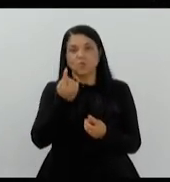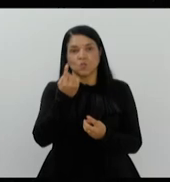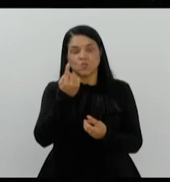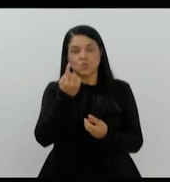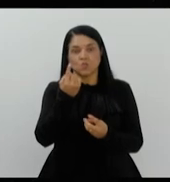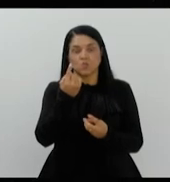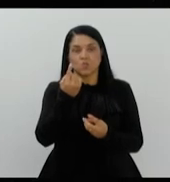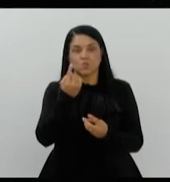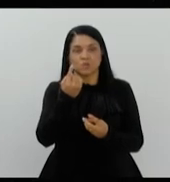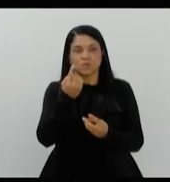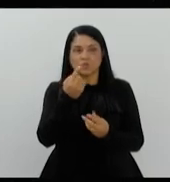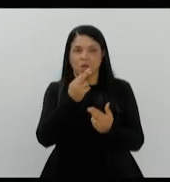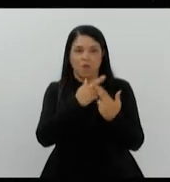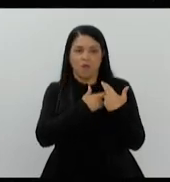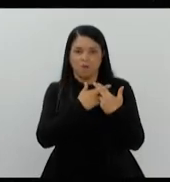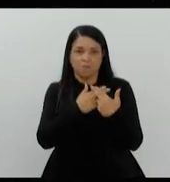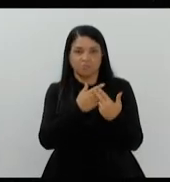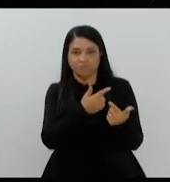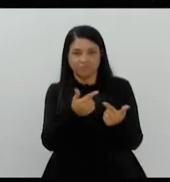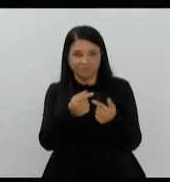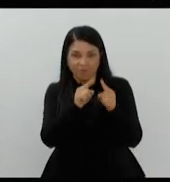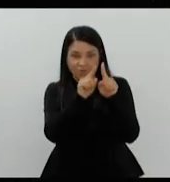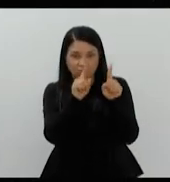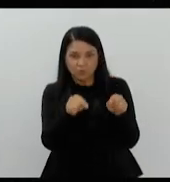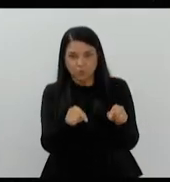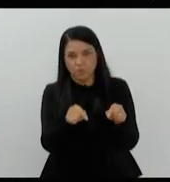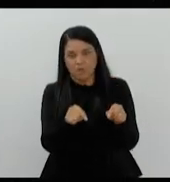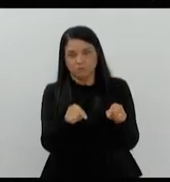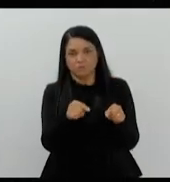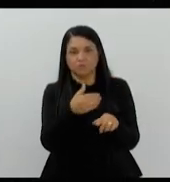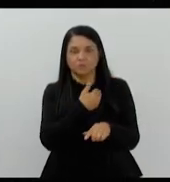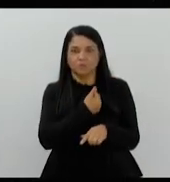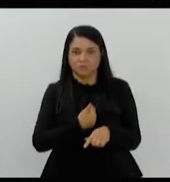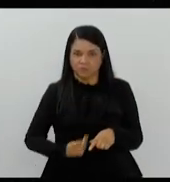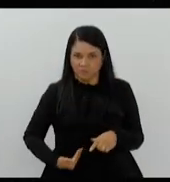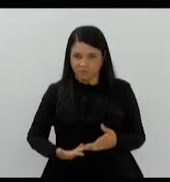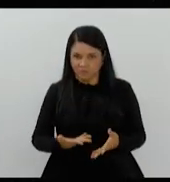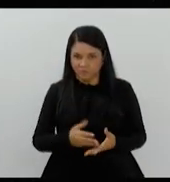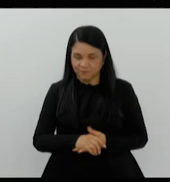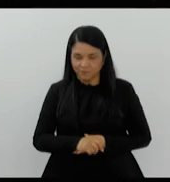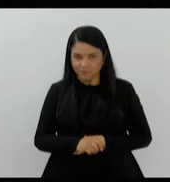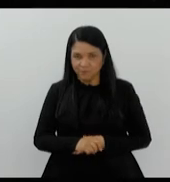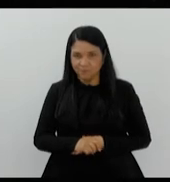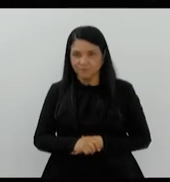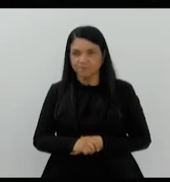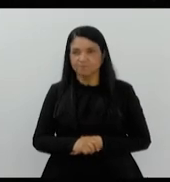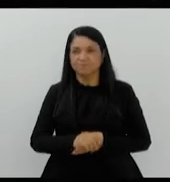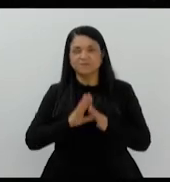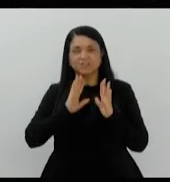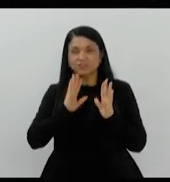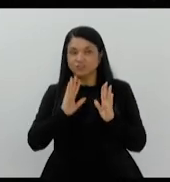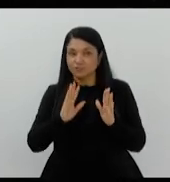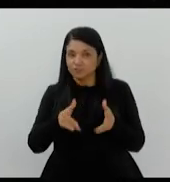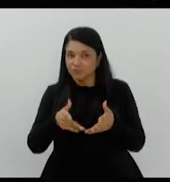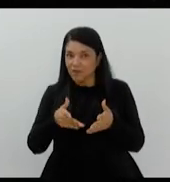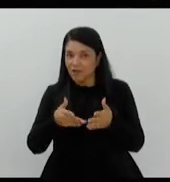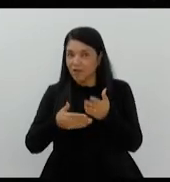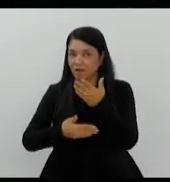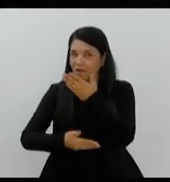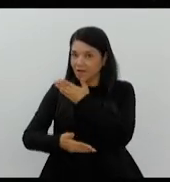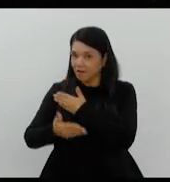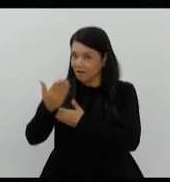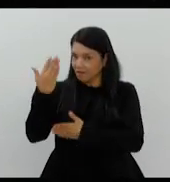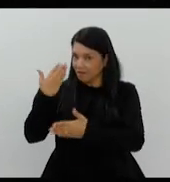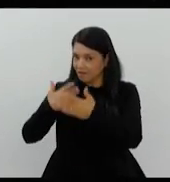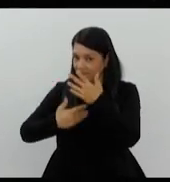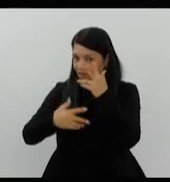no orçamento, que são os funcionários públicos. Nós já vimos esse filme,